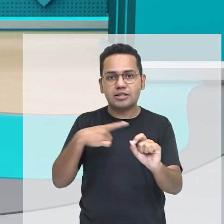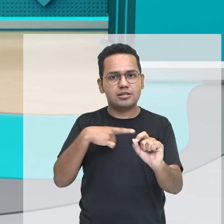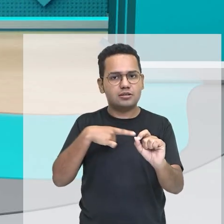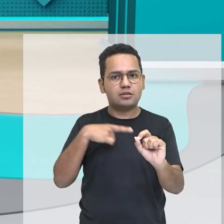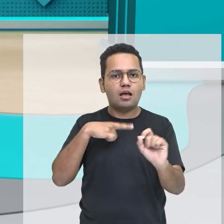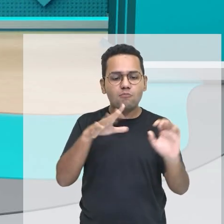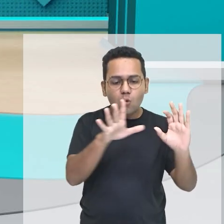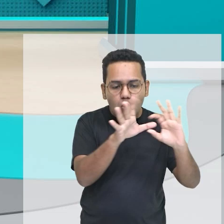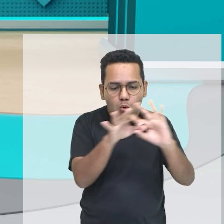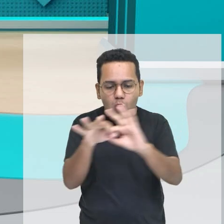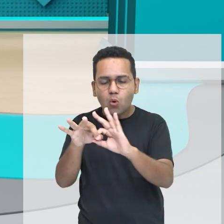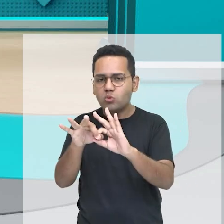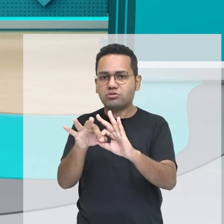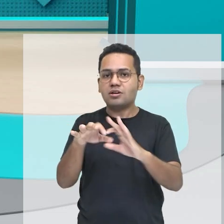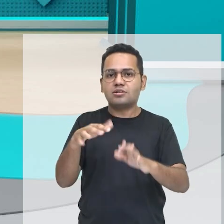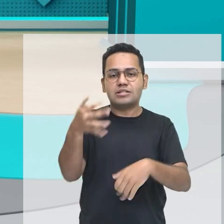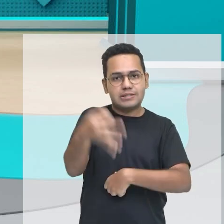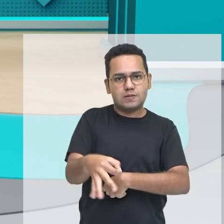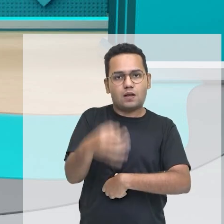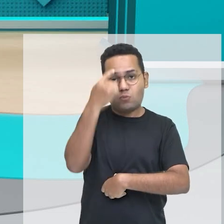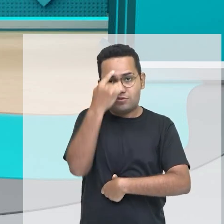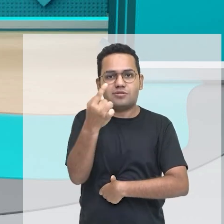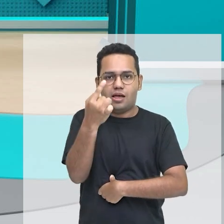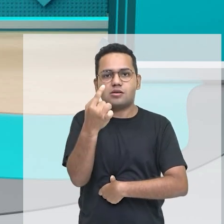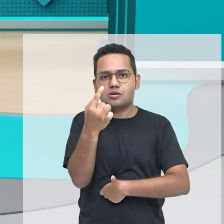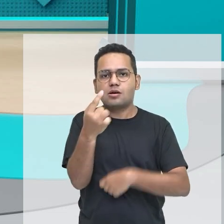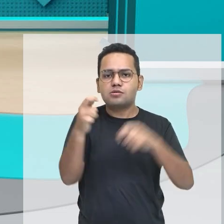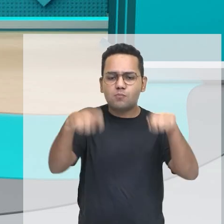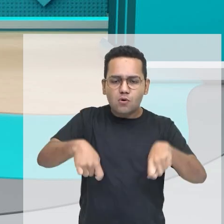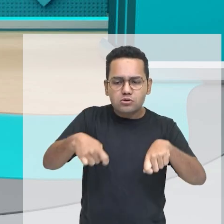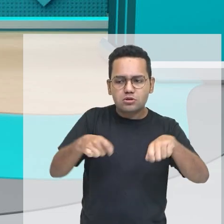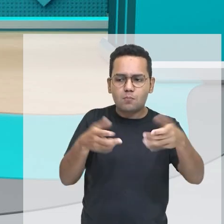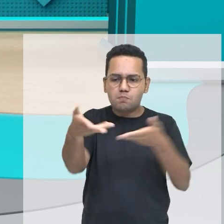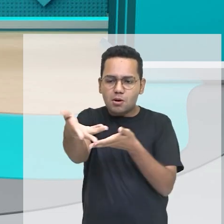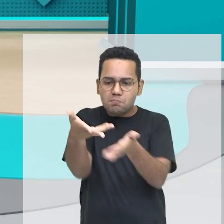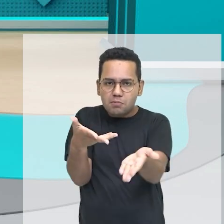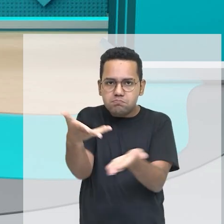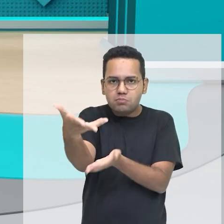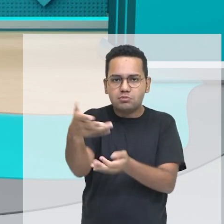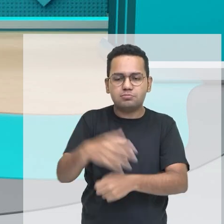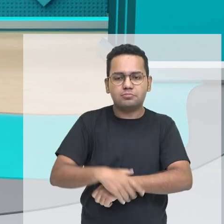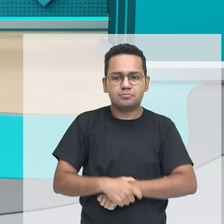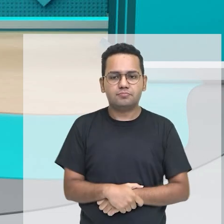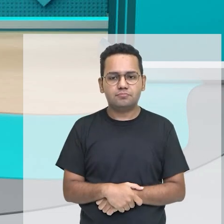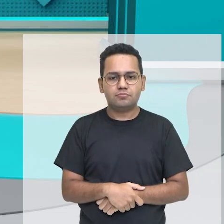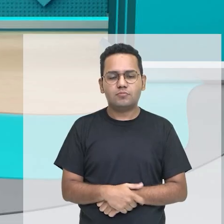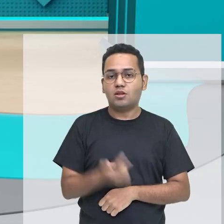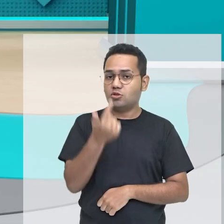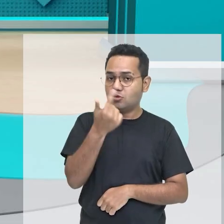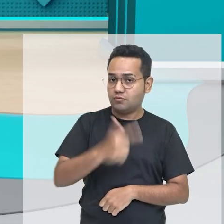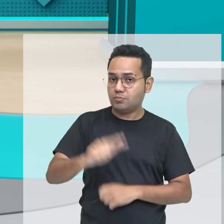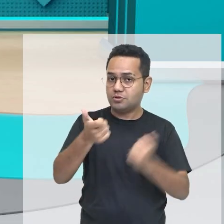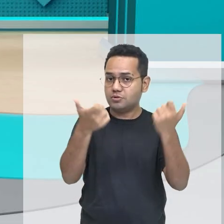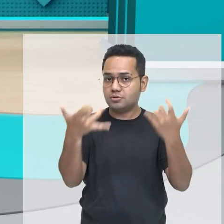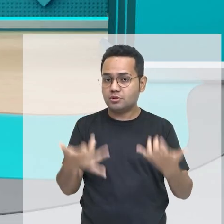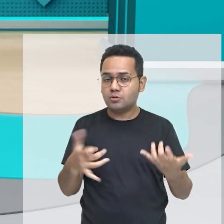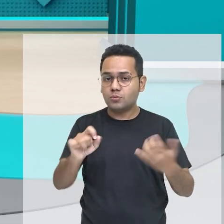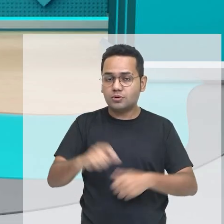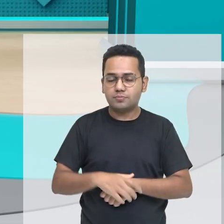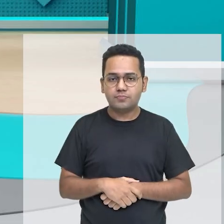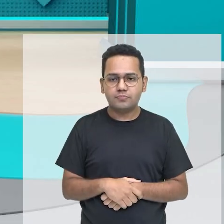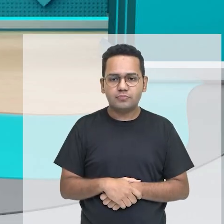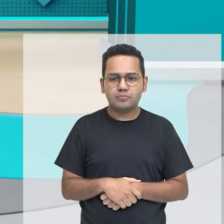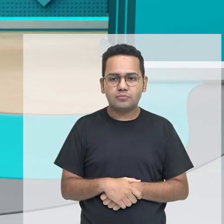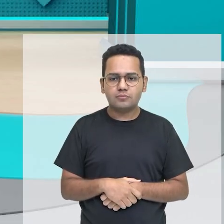contexto, onde as pessoas interagem e compreendem uma a outra. Reiterando, quando a gente fala de texto, não estamos